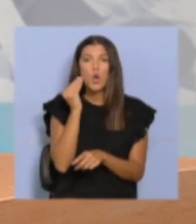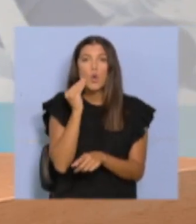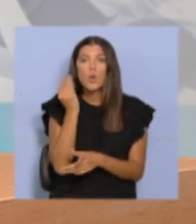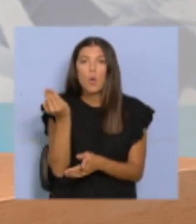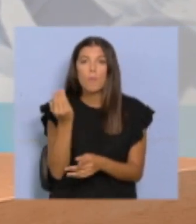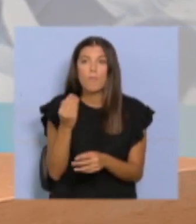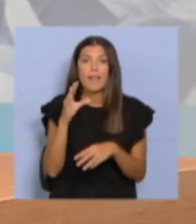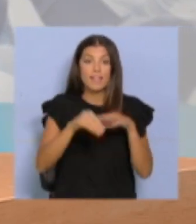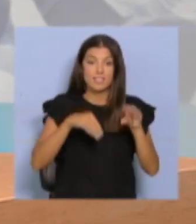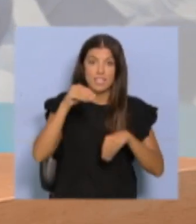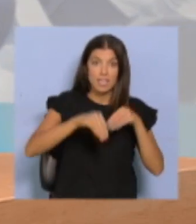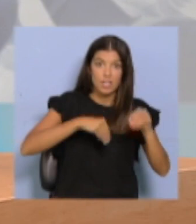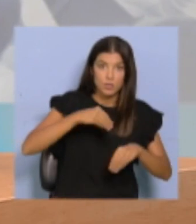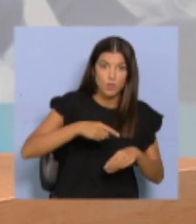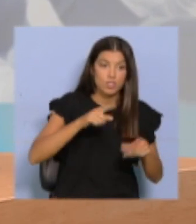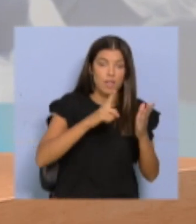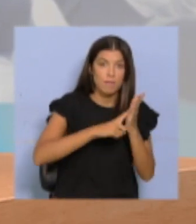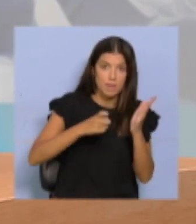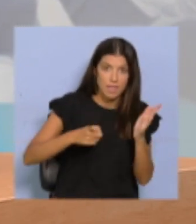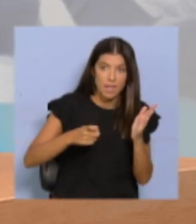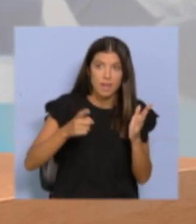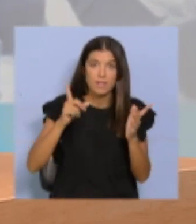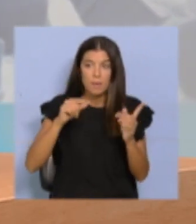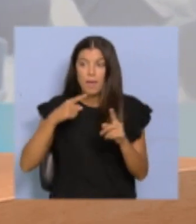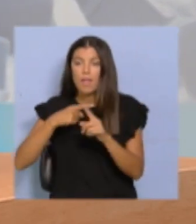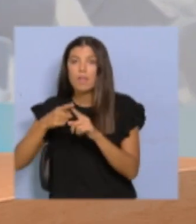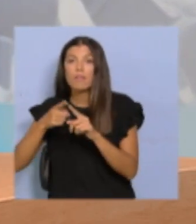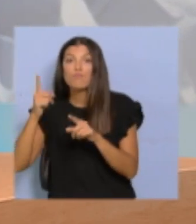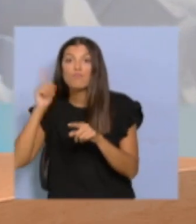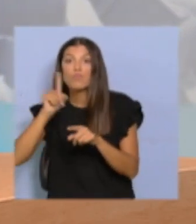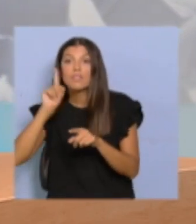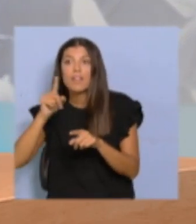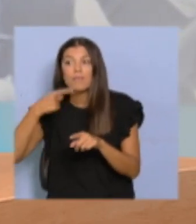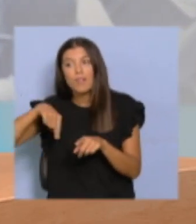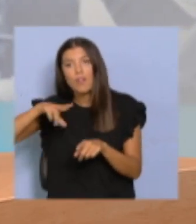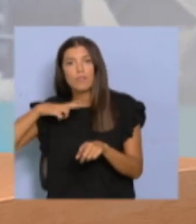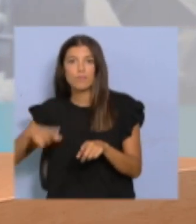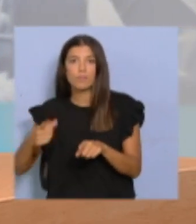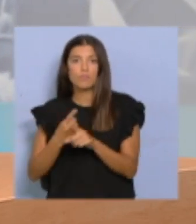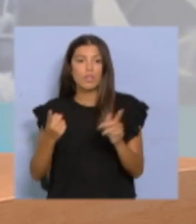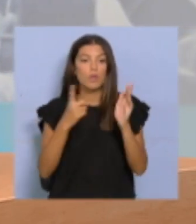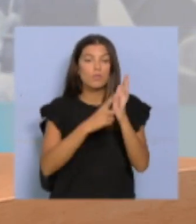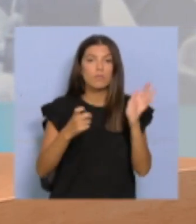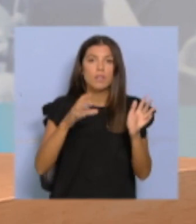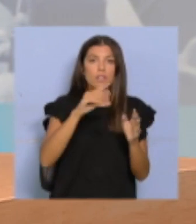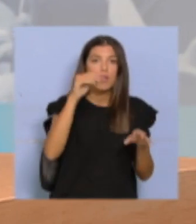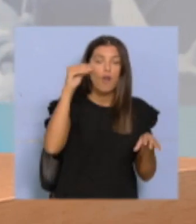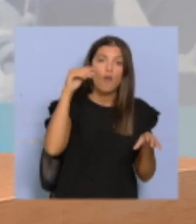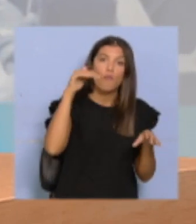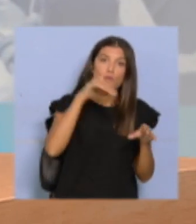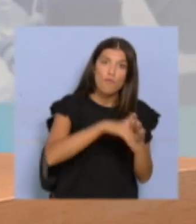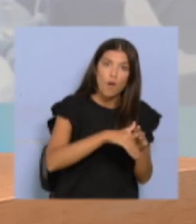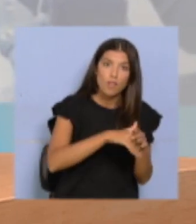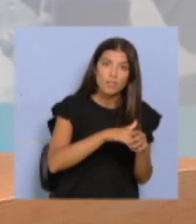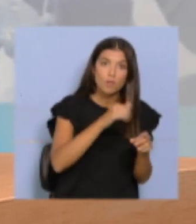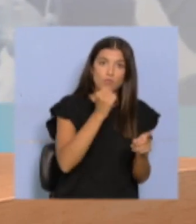global, porque os americanos não votam só por eles, também estão a votar, digamos, por nós e por tudo aquilo